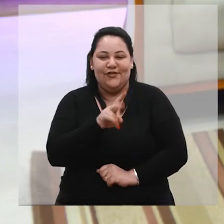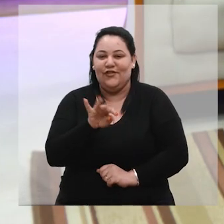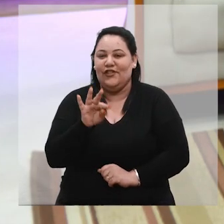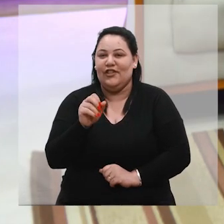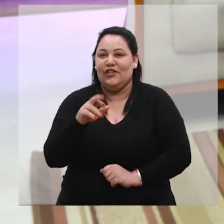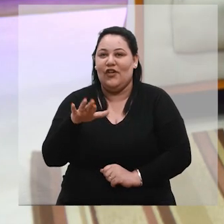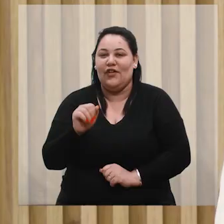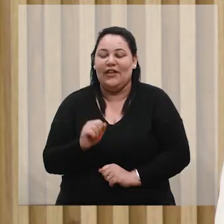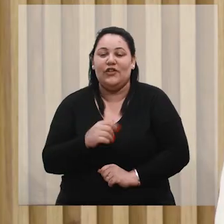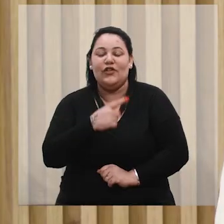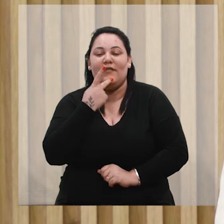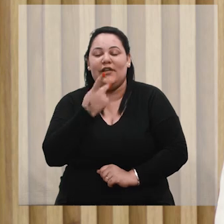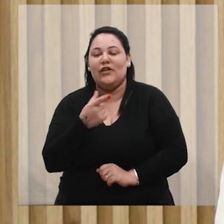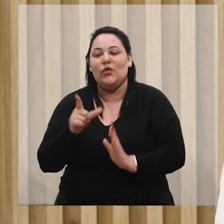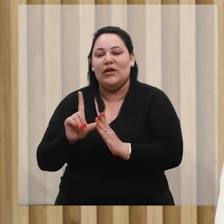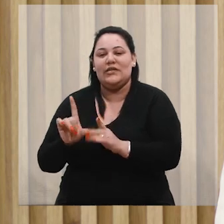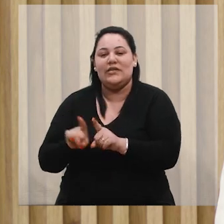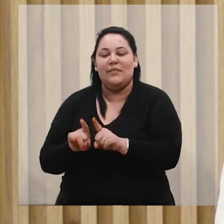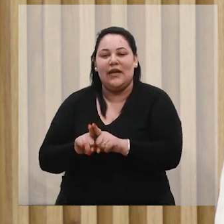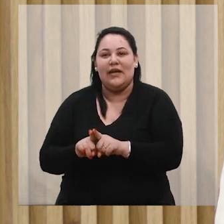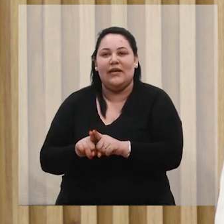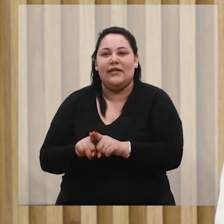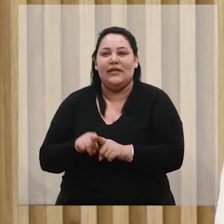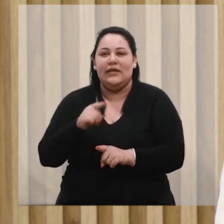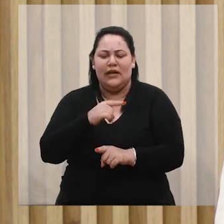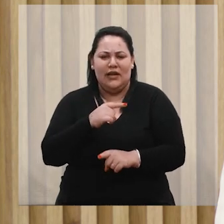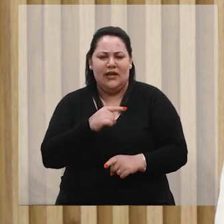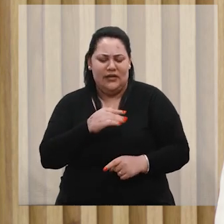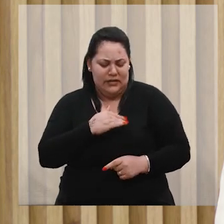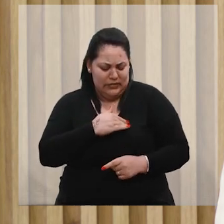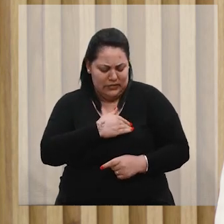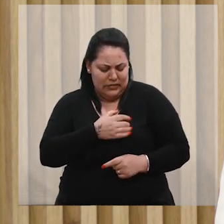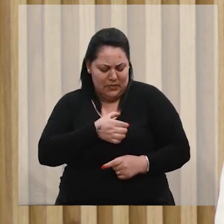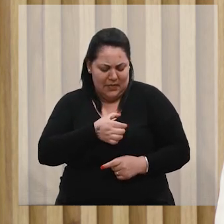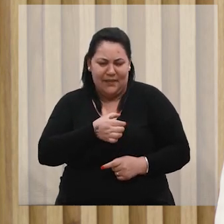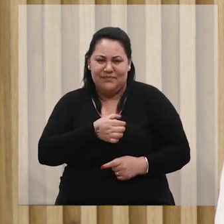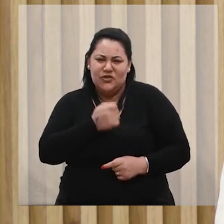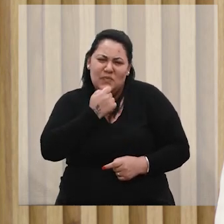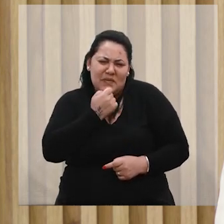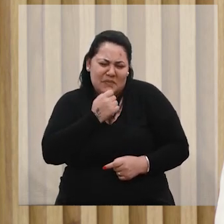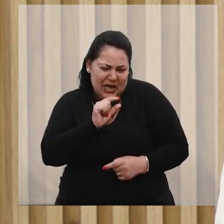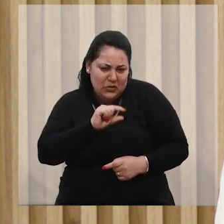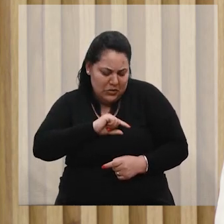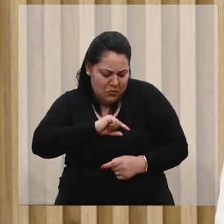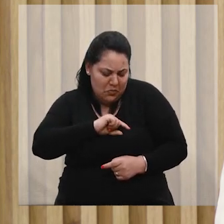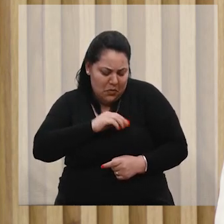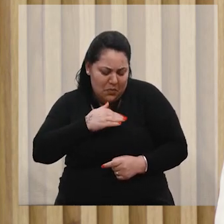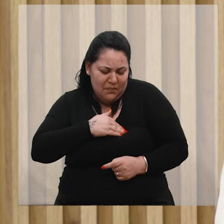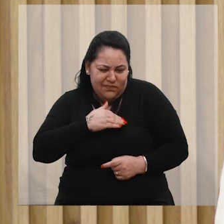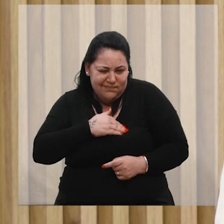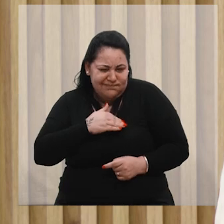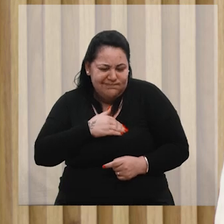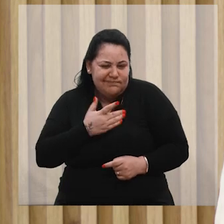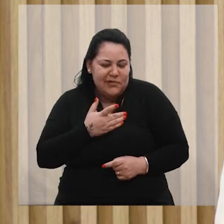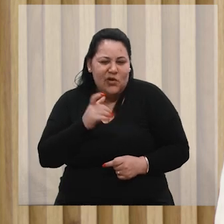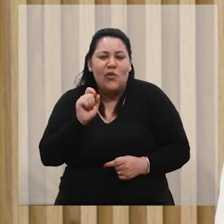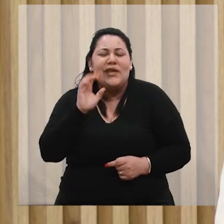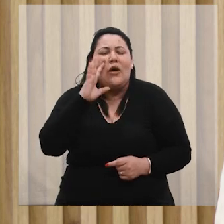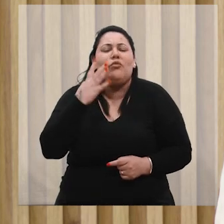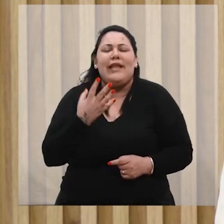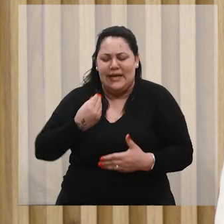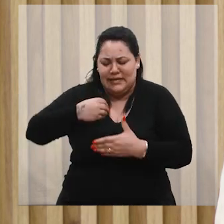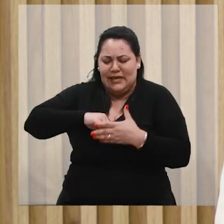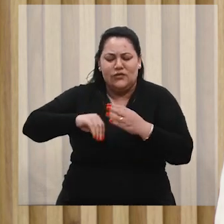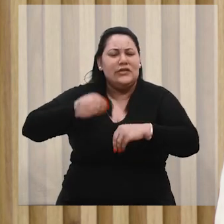Vitória, a Mi estava comentando, né, que ela notou um caroço. Quais são os sintomas e sinais do câncer de mama, né? Ou é uma